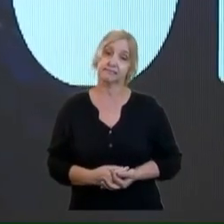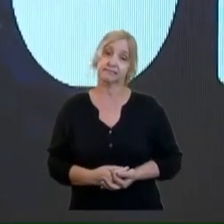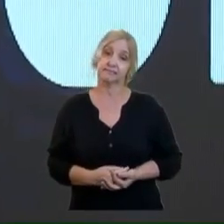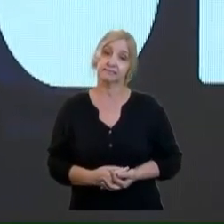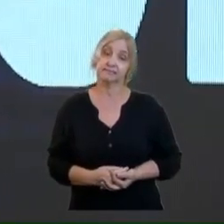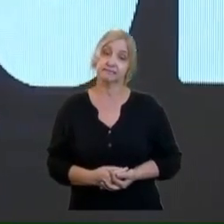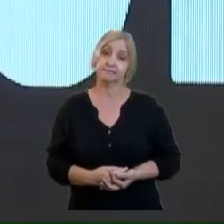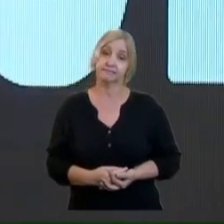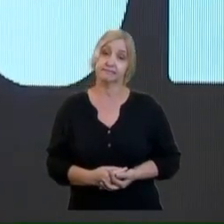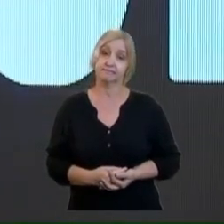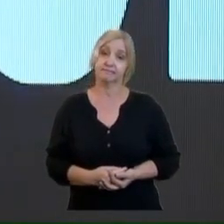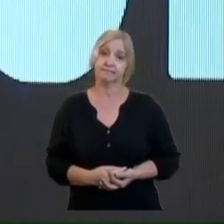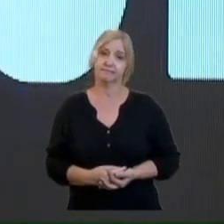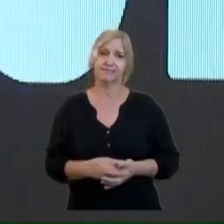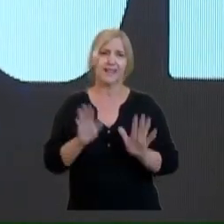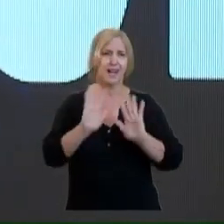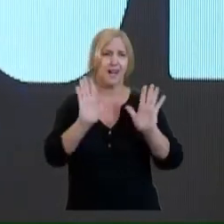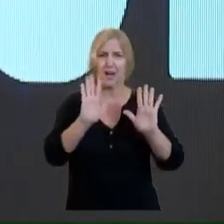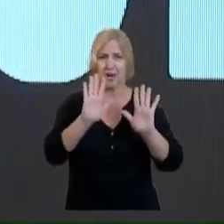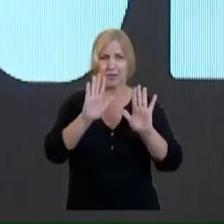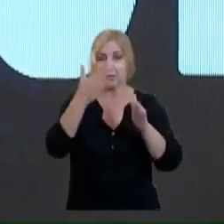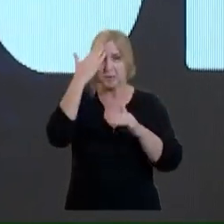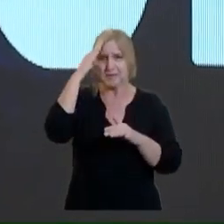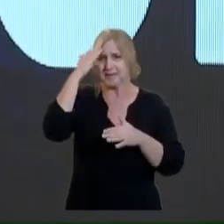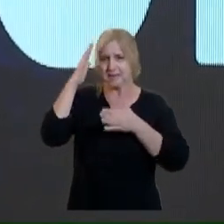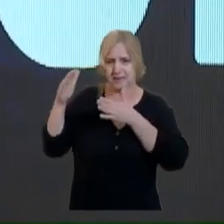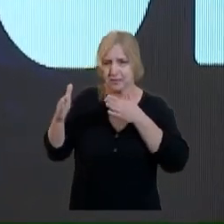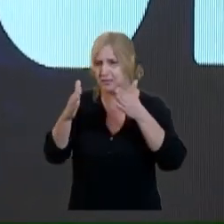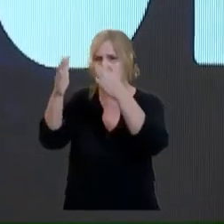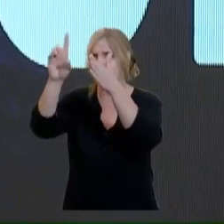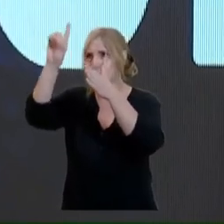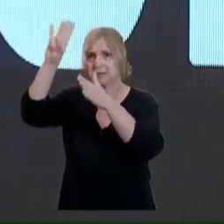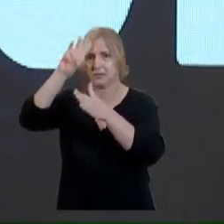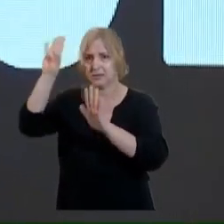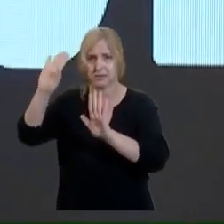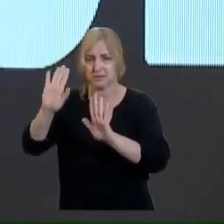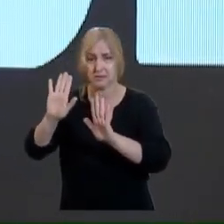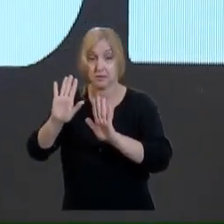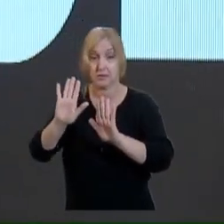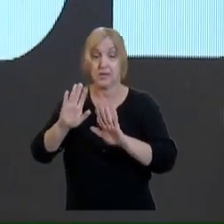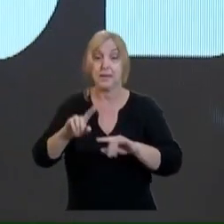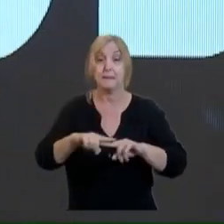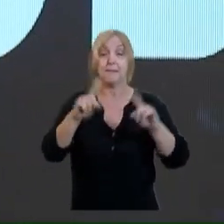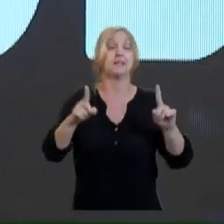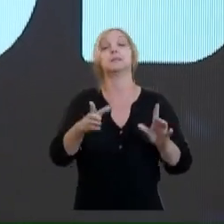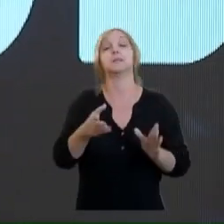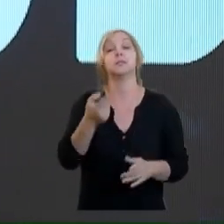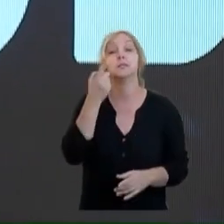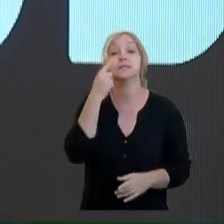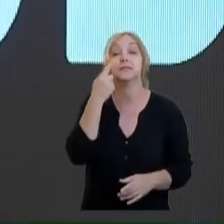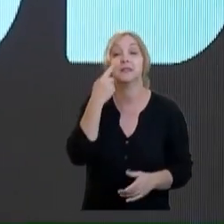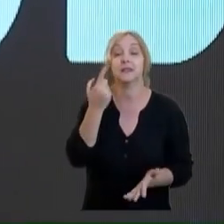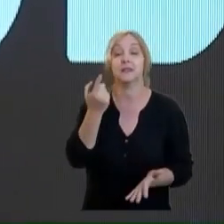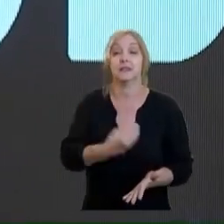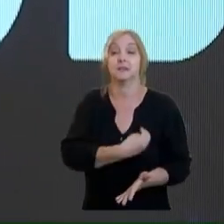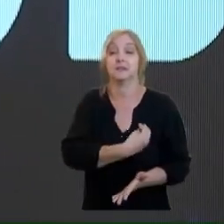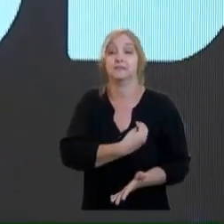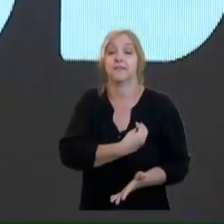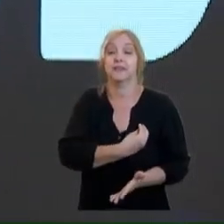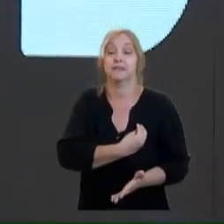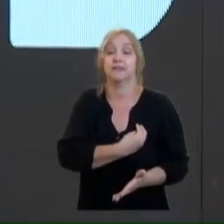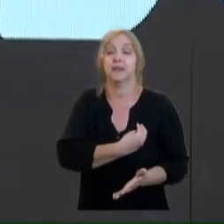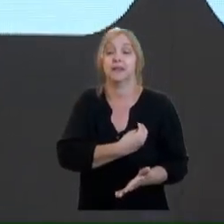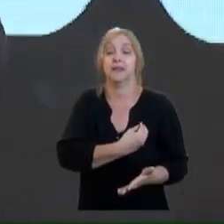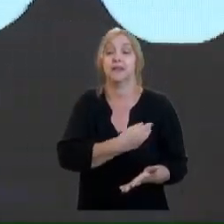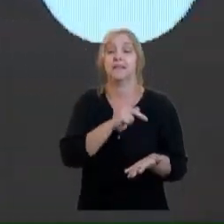Nós não fomos chamados para compreender os caminhos do Senhor, mas para nós vivermos essa realidade: ou é tudo ou é nada. Ou Deus